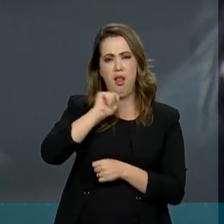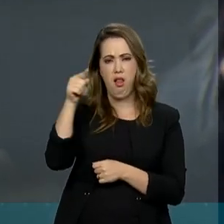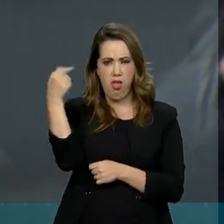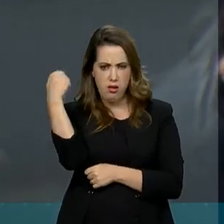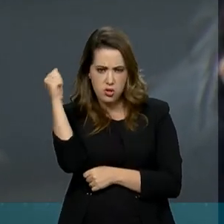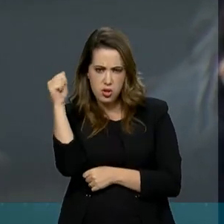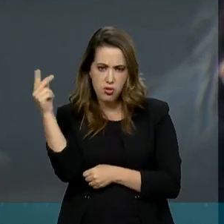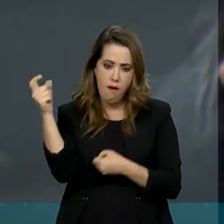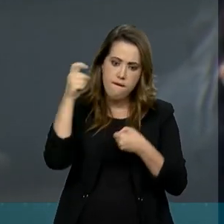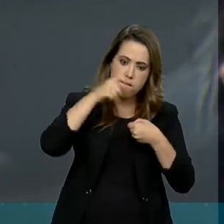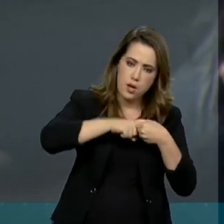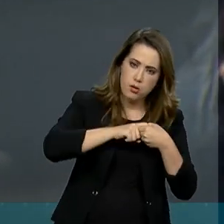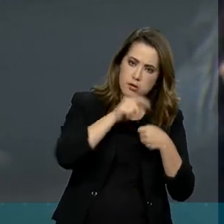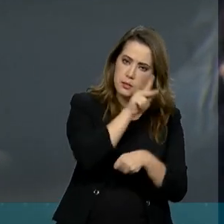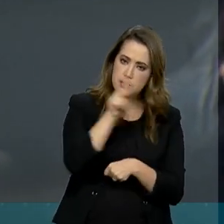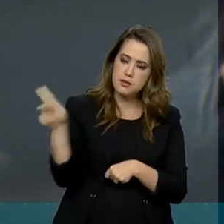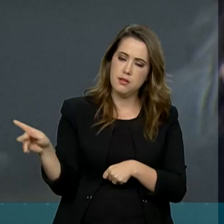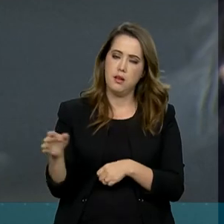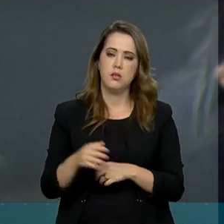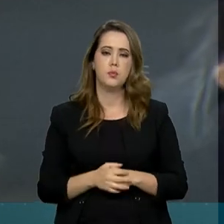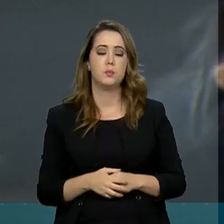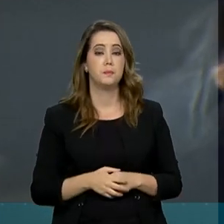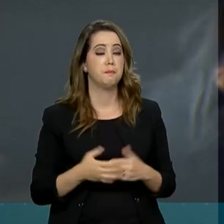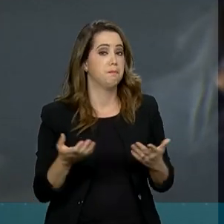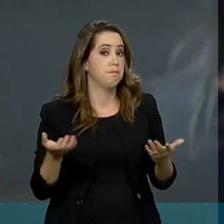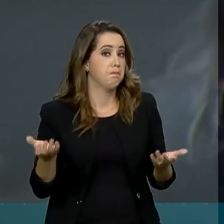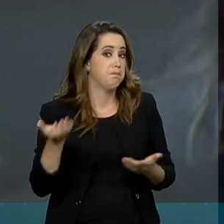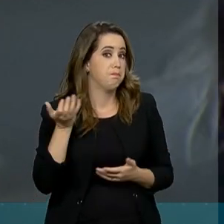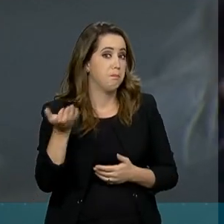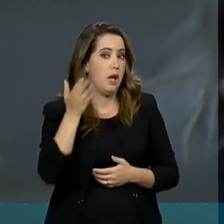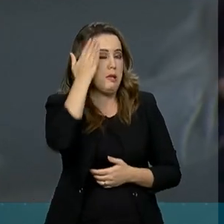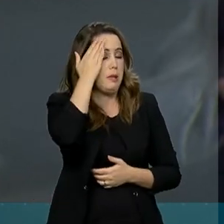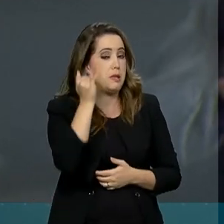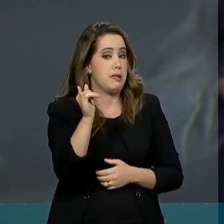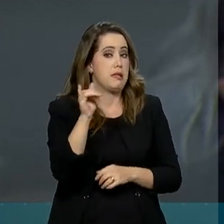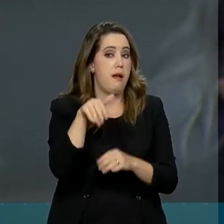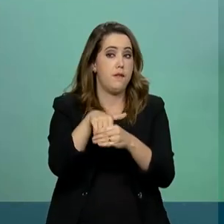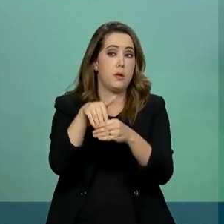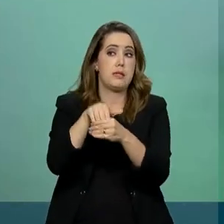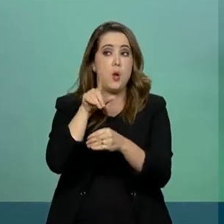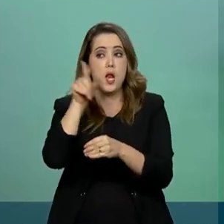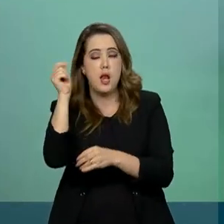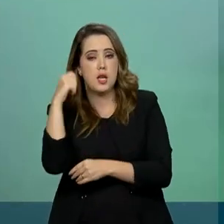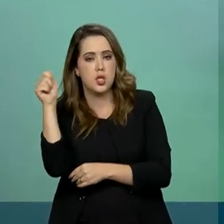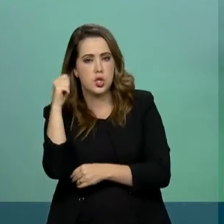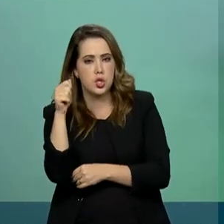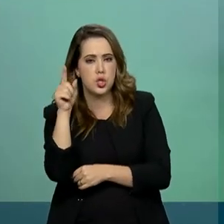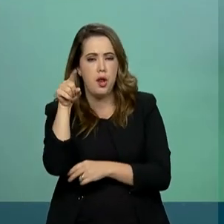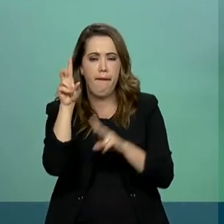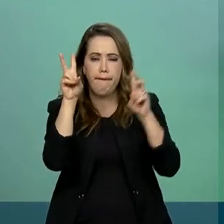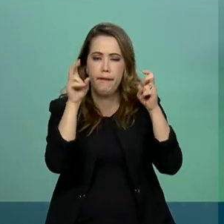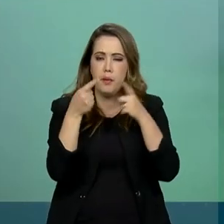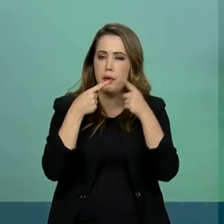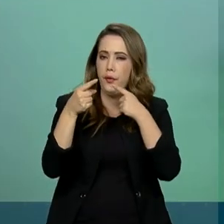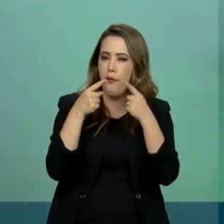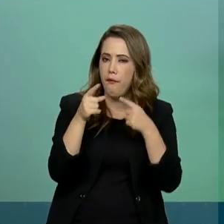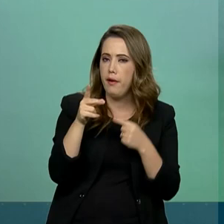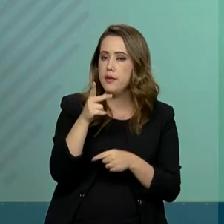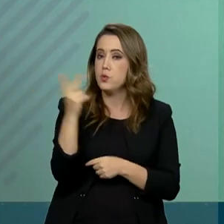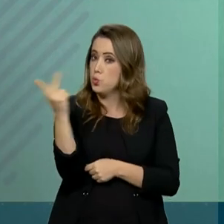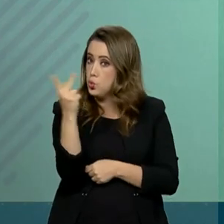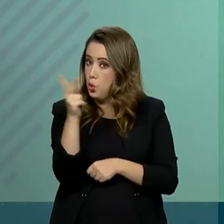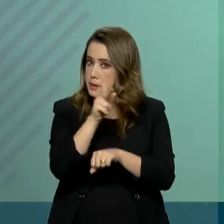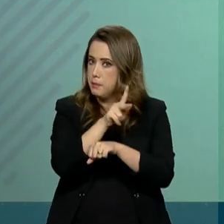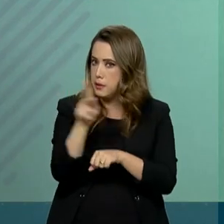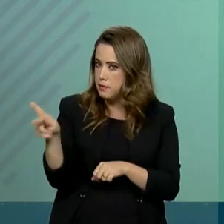a eleição na argentina vai ser tema de uma conversa entre o presidente bolsonaro presidente macri